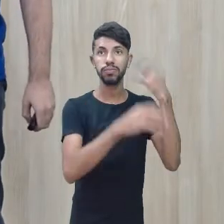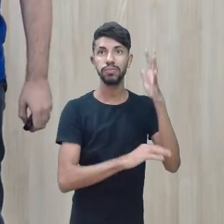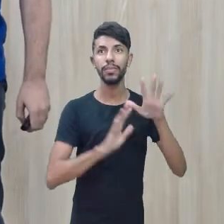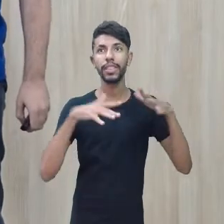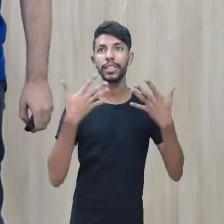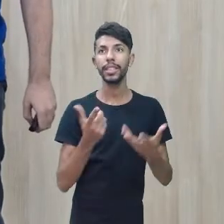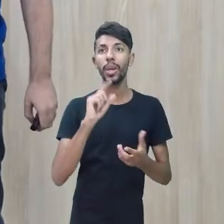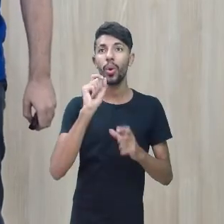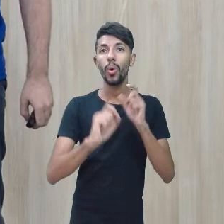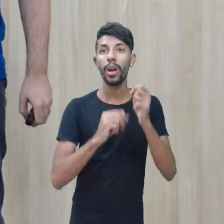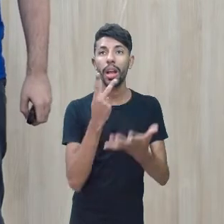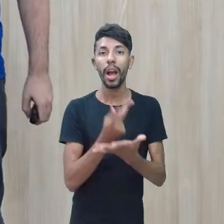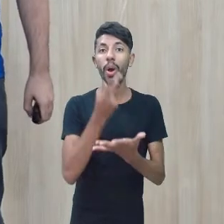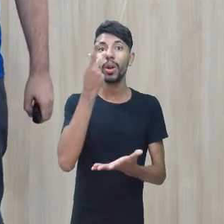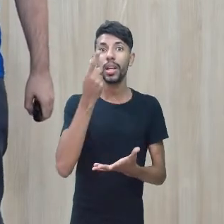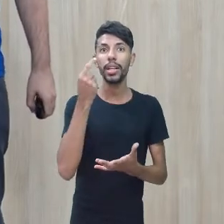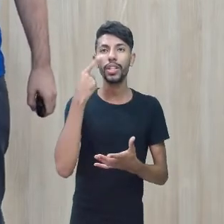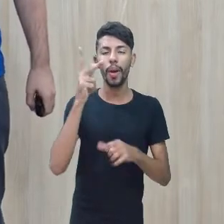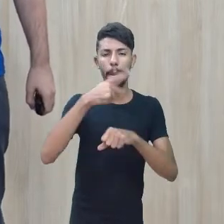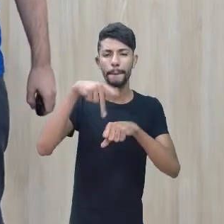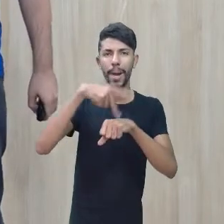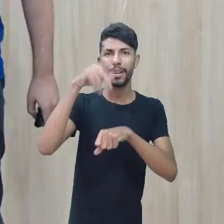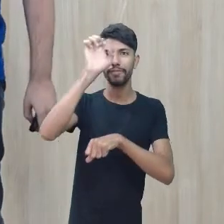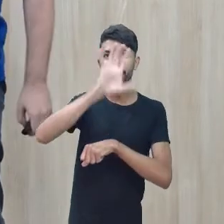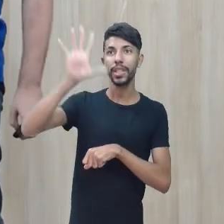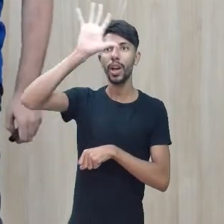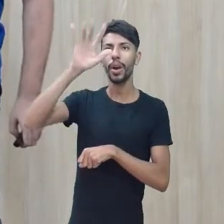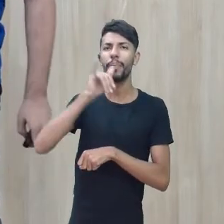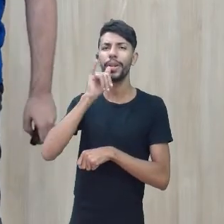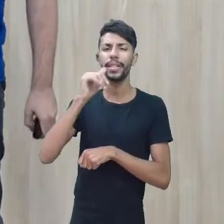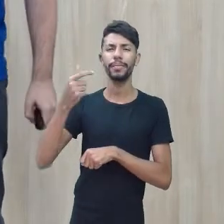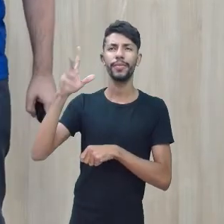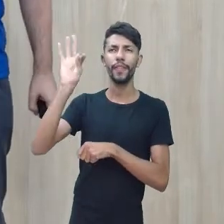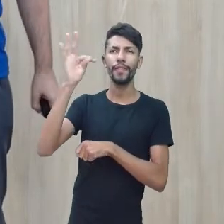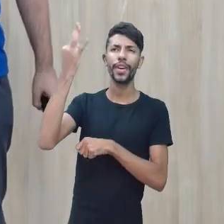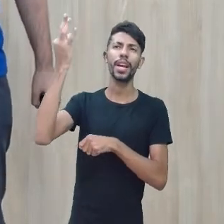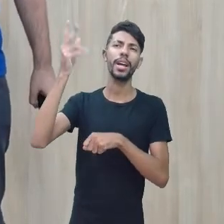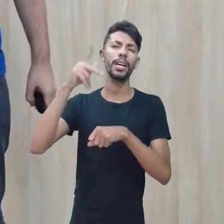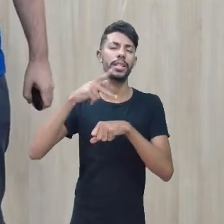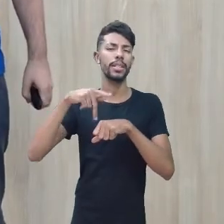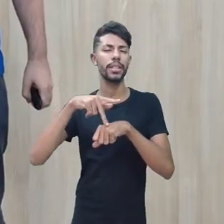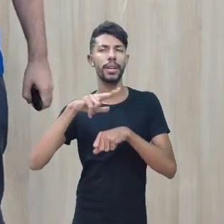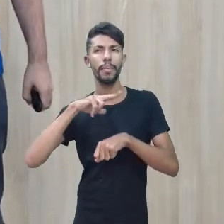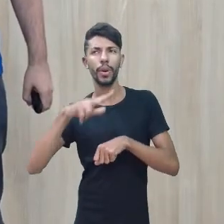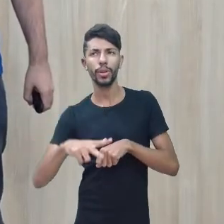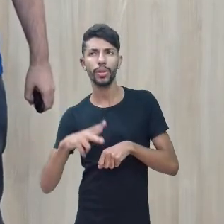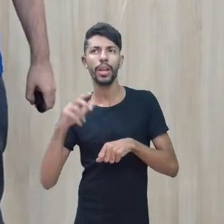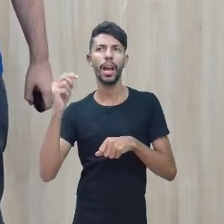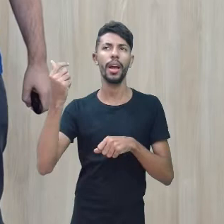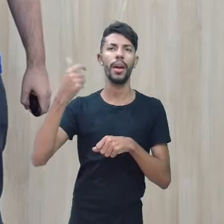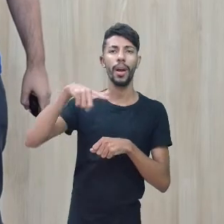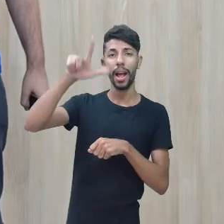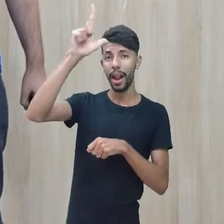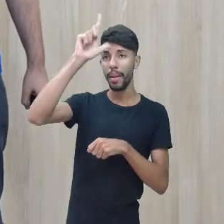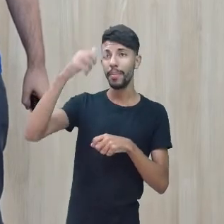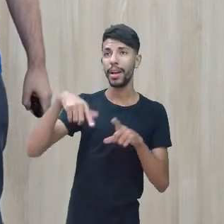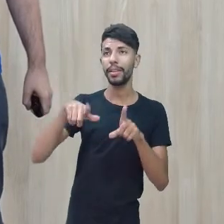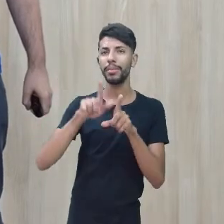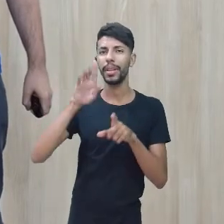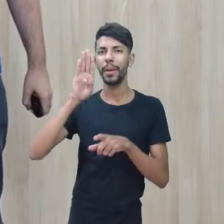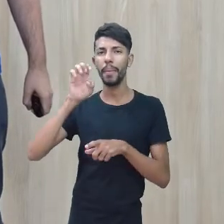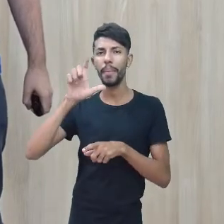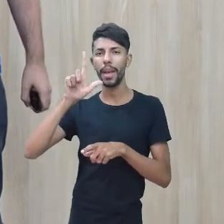ó, países europeus como França, Portugal, Alemanha e Bélgica vão